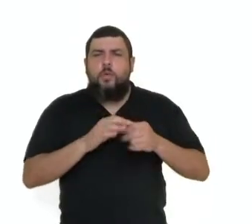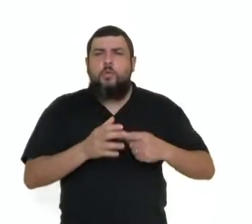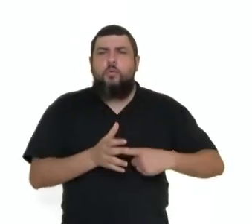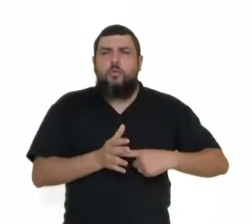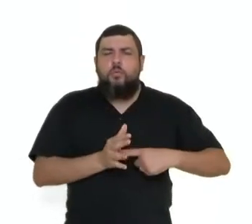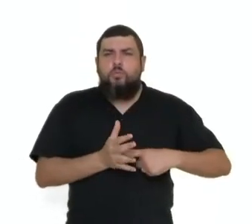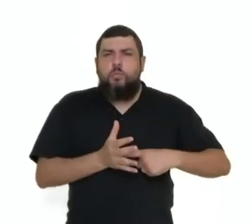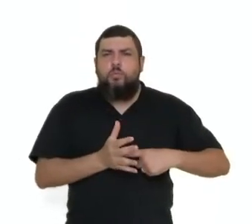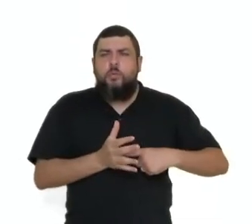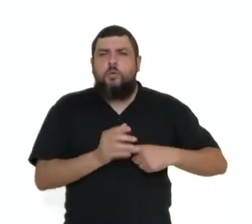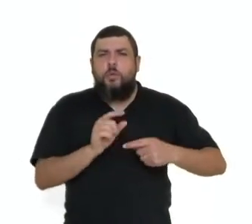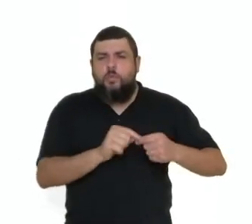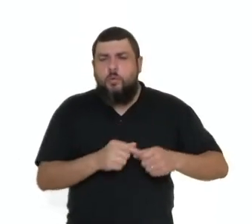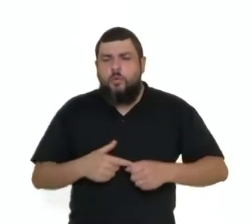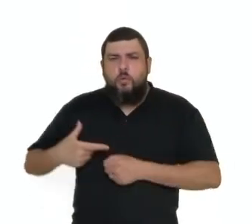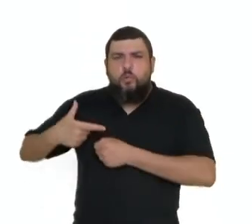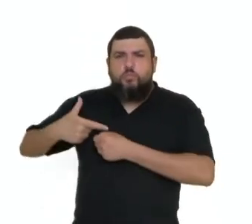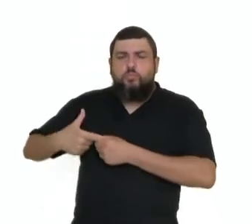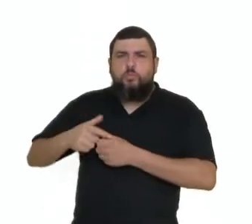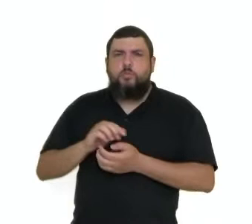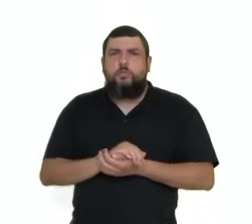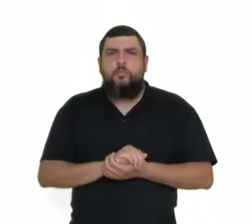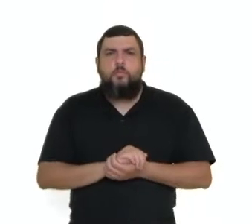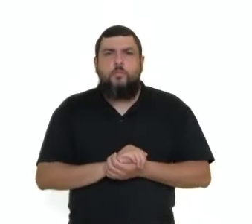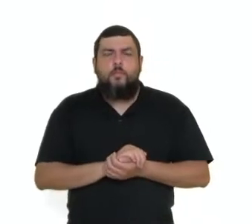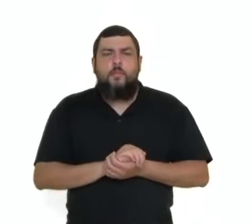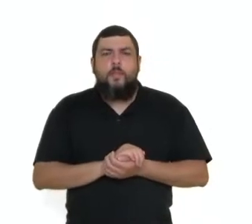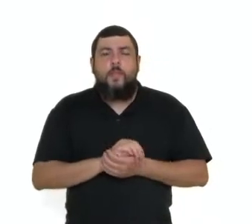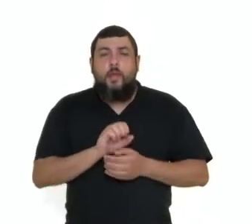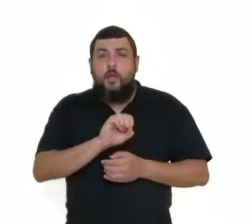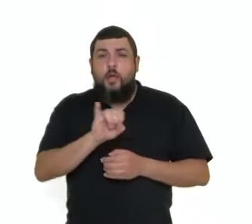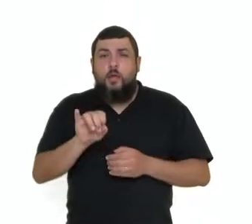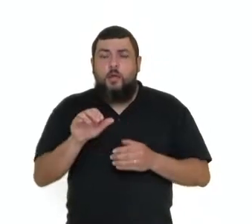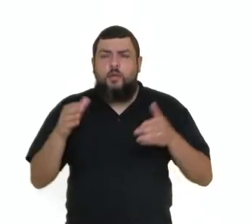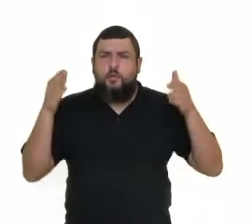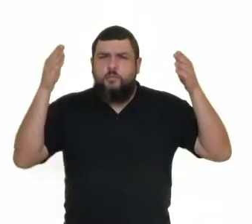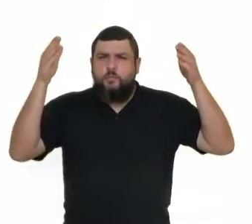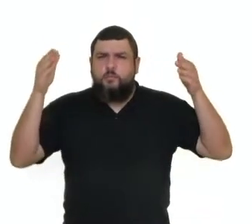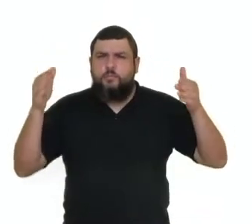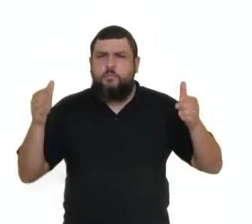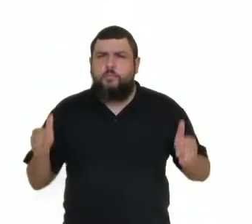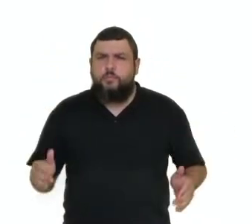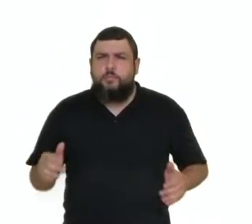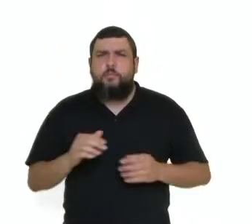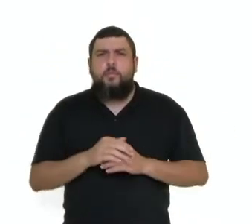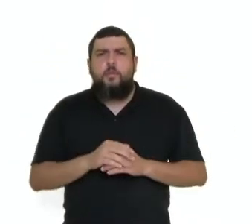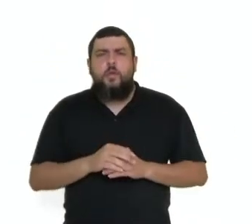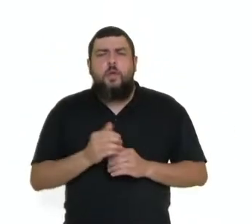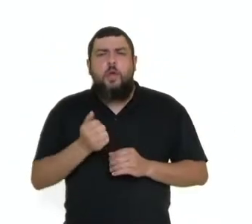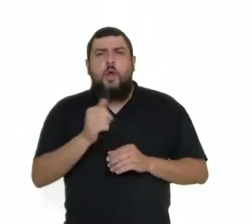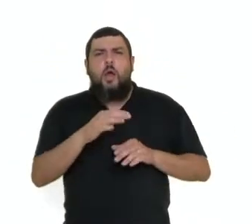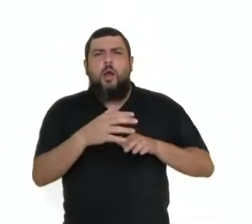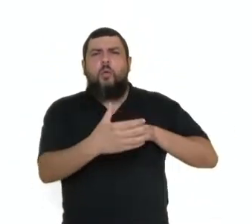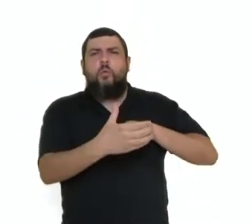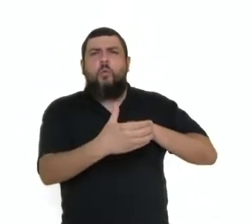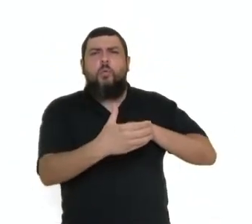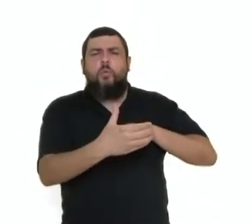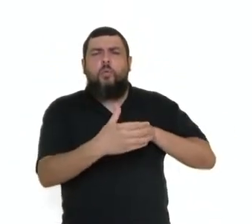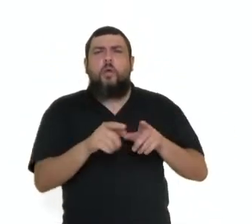do combustível. No caso dos vidros abertos, o consumo aumenta porque o arrasto gerado pelo contato com o ar aumenta